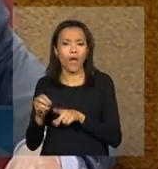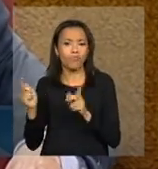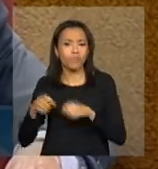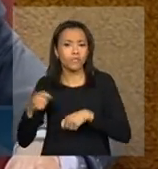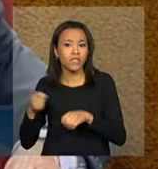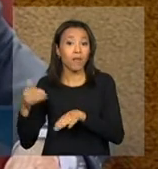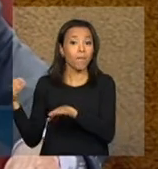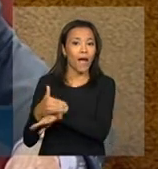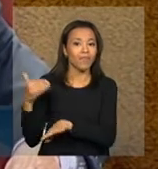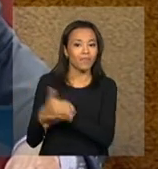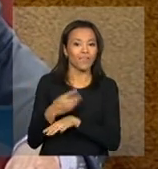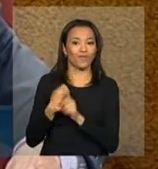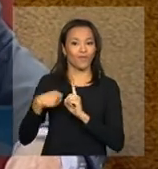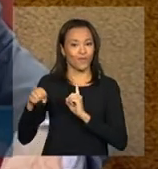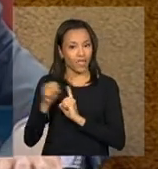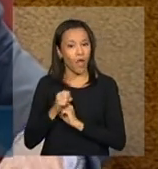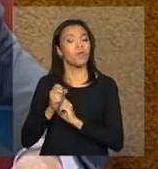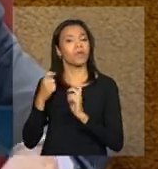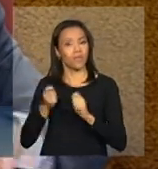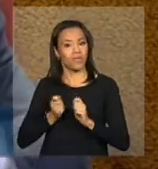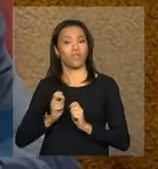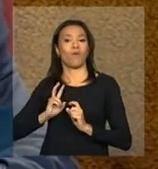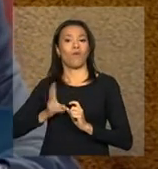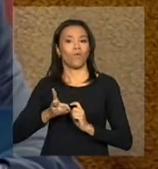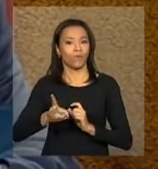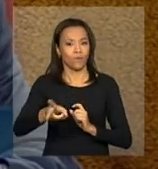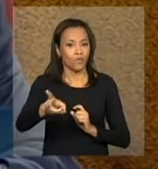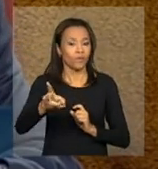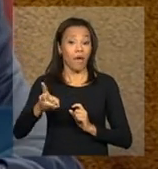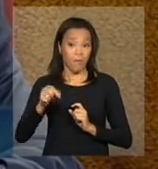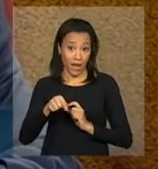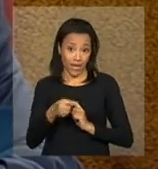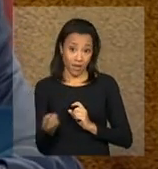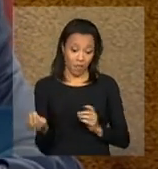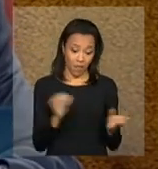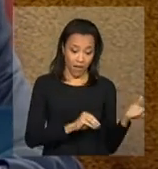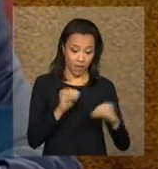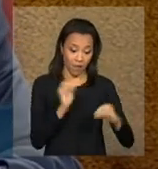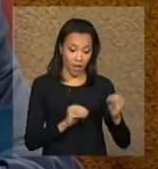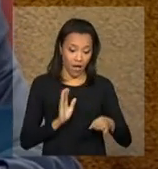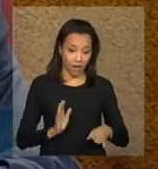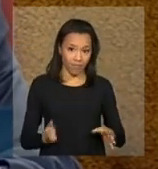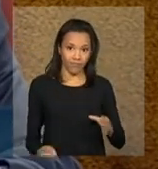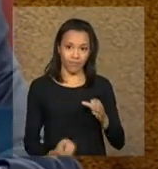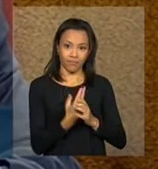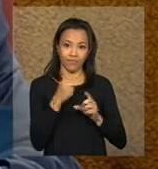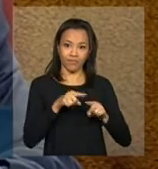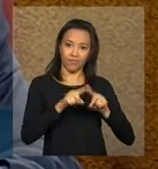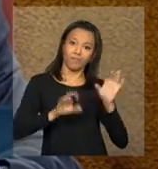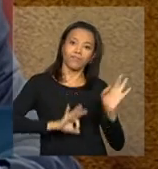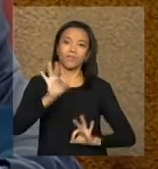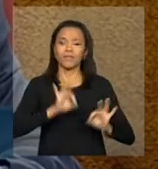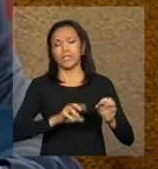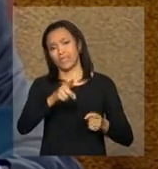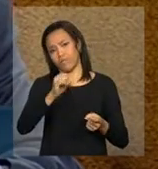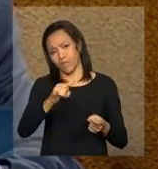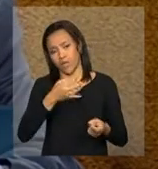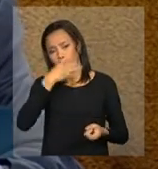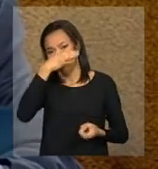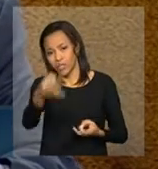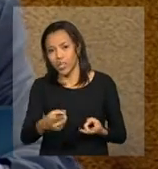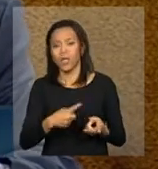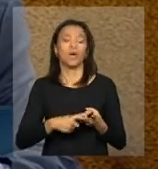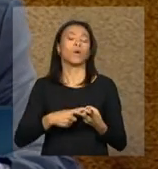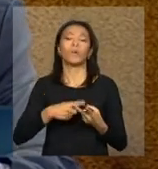vem ocorrendo ou deve ocorrer sobre a elaboração dessas peças. Então, se vocês tiverem alguma sugestão ou alguma crítica sobre